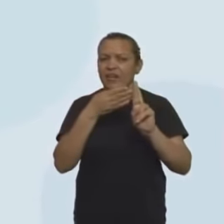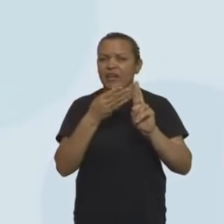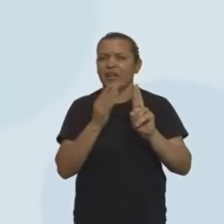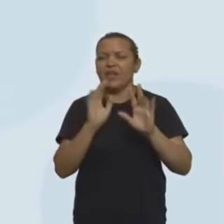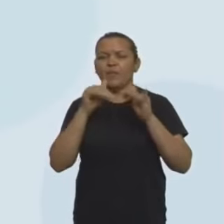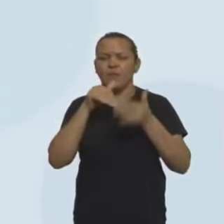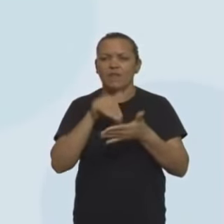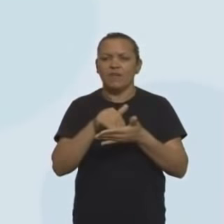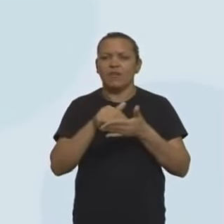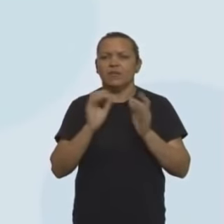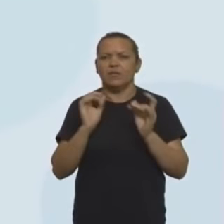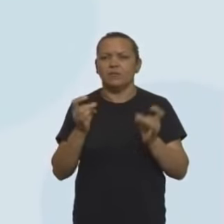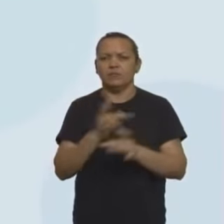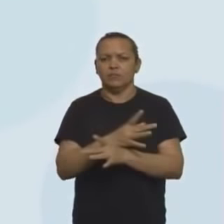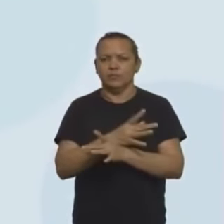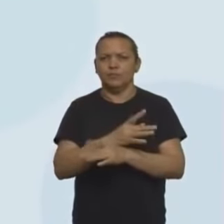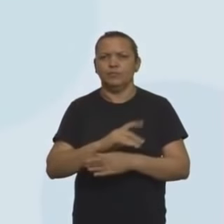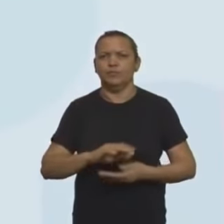o encerramento.